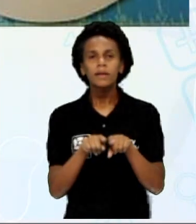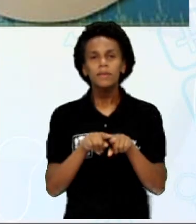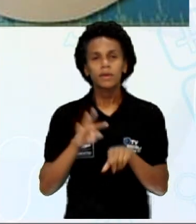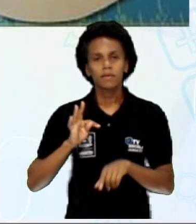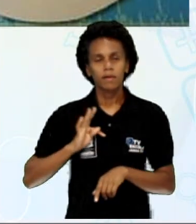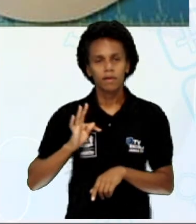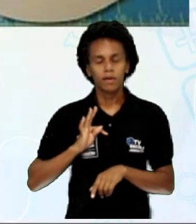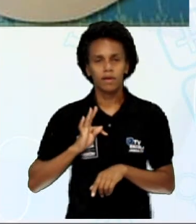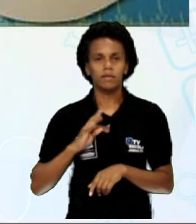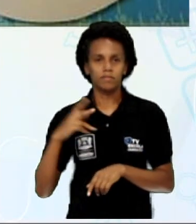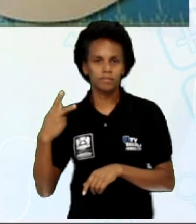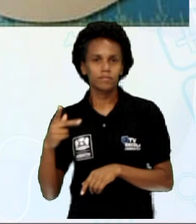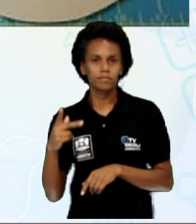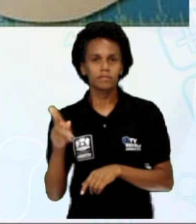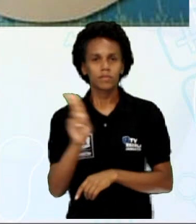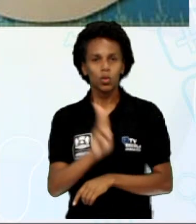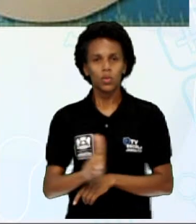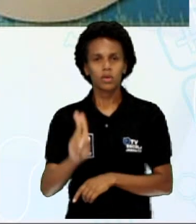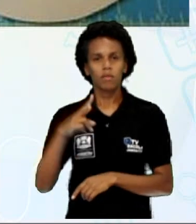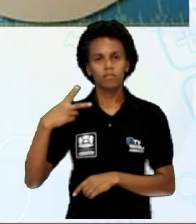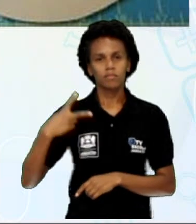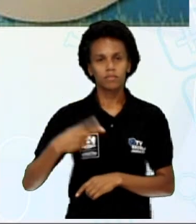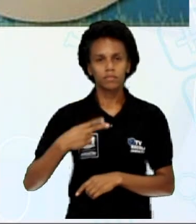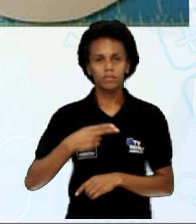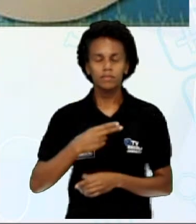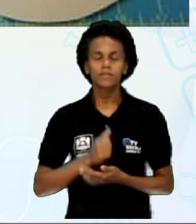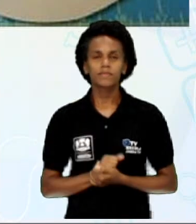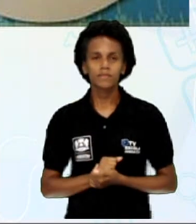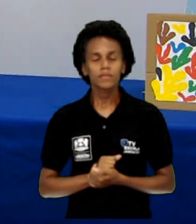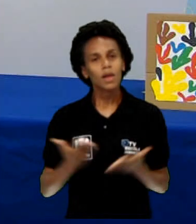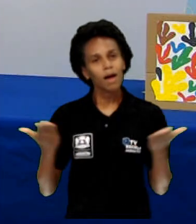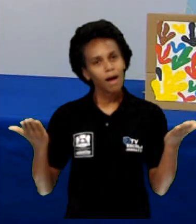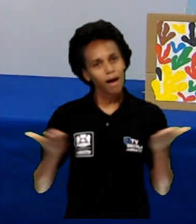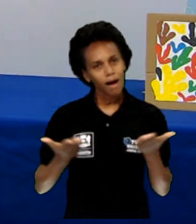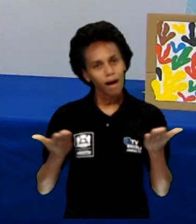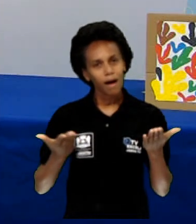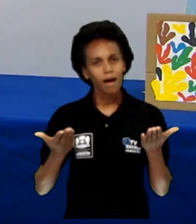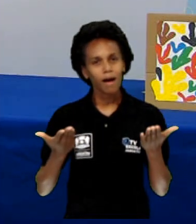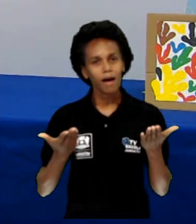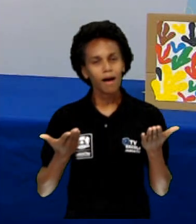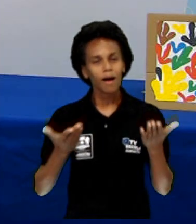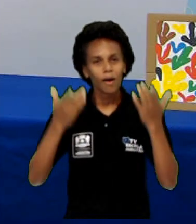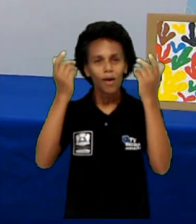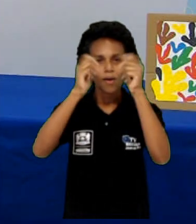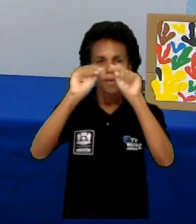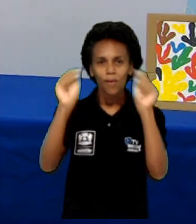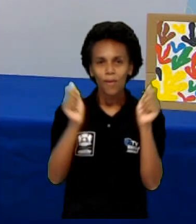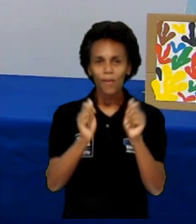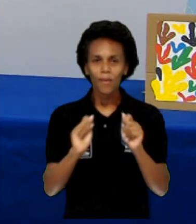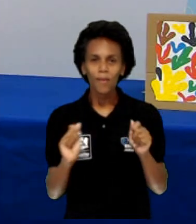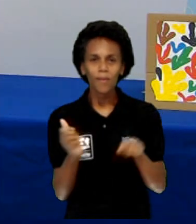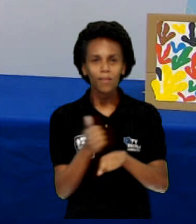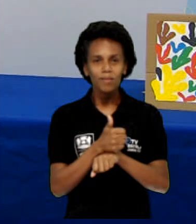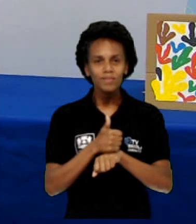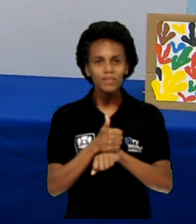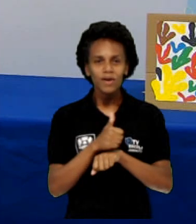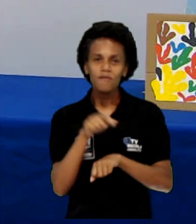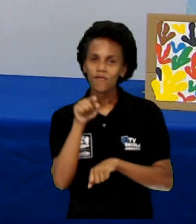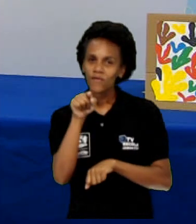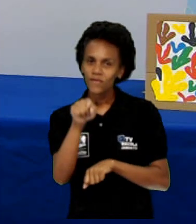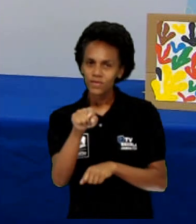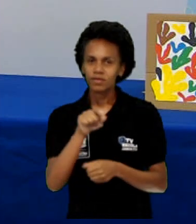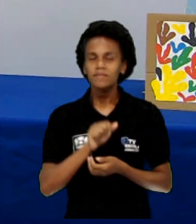tesoura. Agora, nesse momento, o artista vai ser você. Eu vou deixar um desafio para